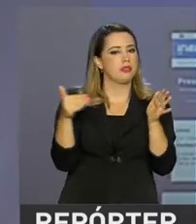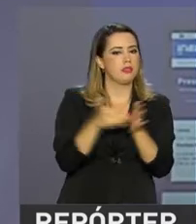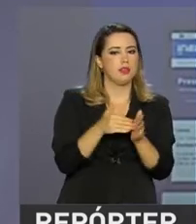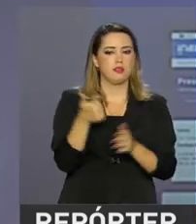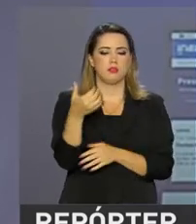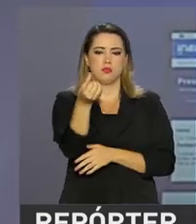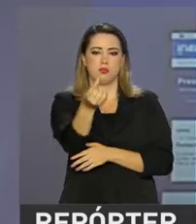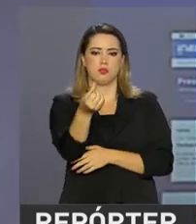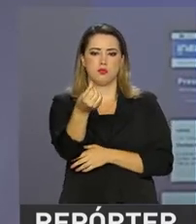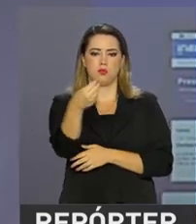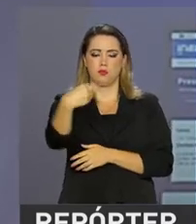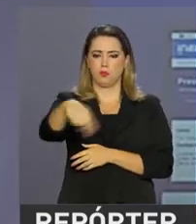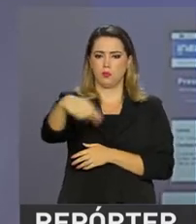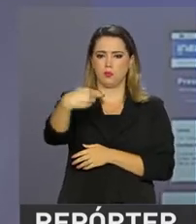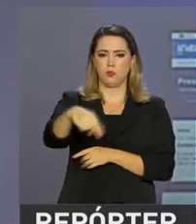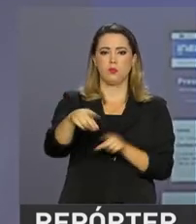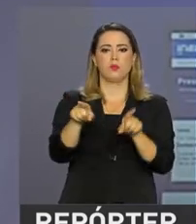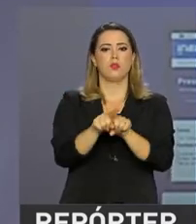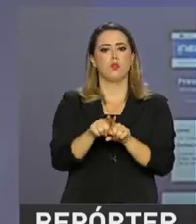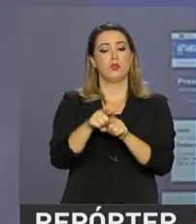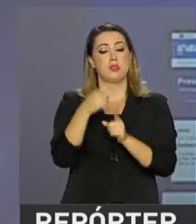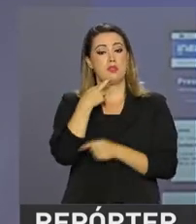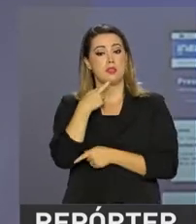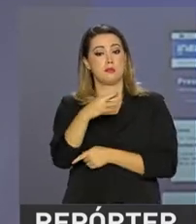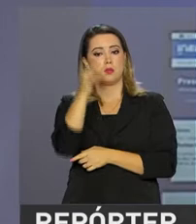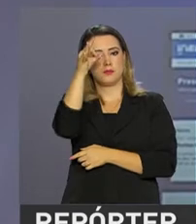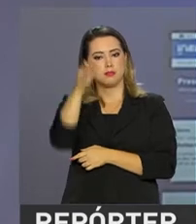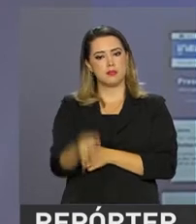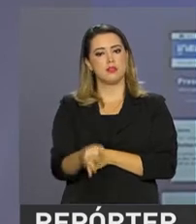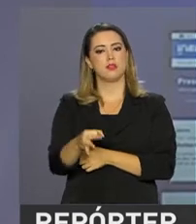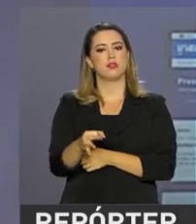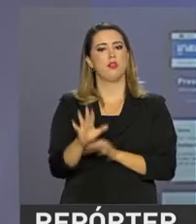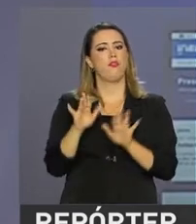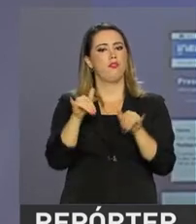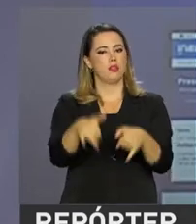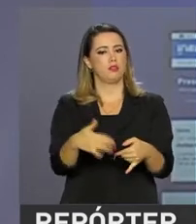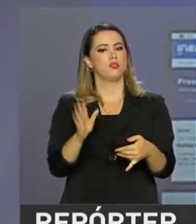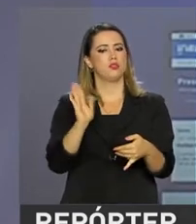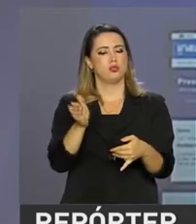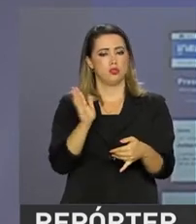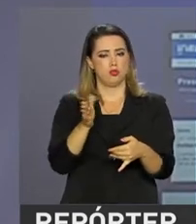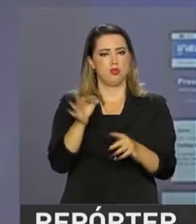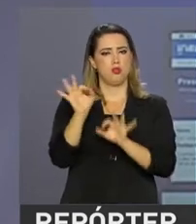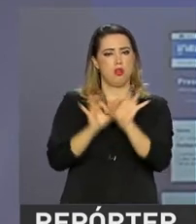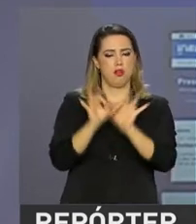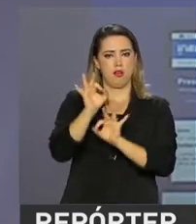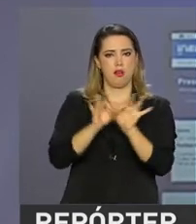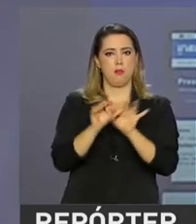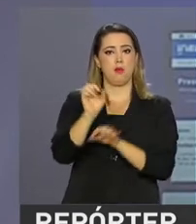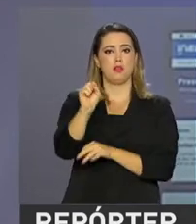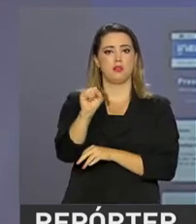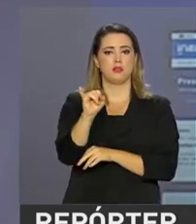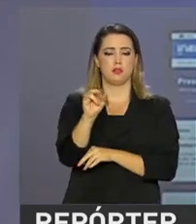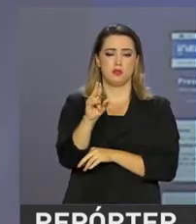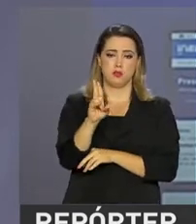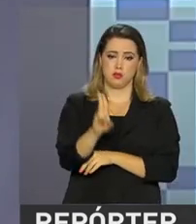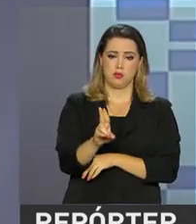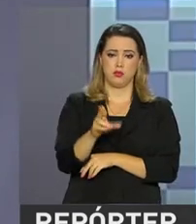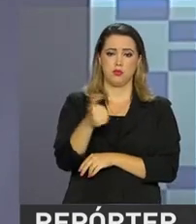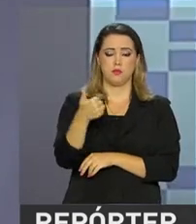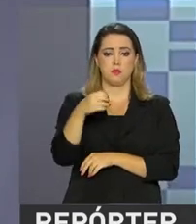de 16 de novembro e os resultados finais que nós enviamos para a elaboração do SISU em